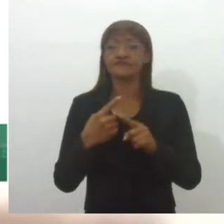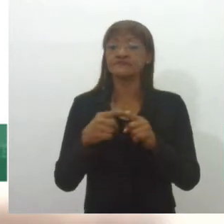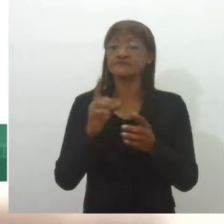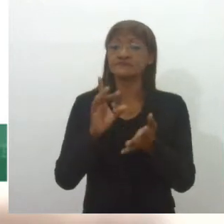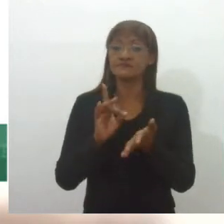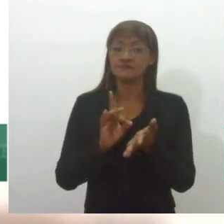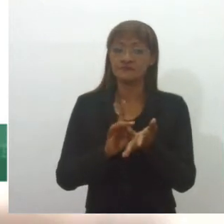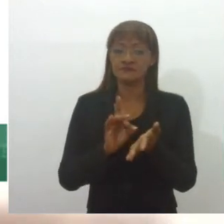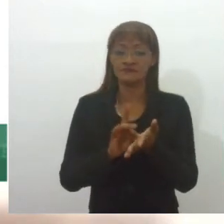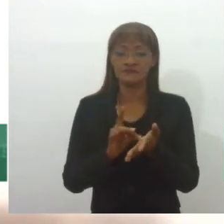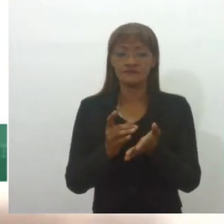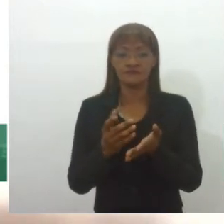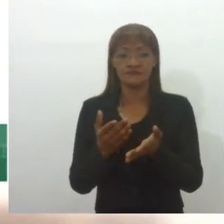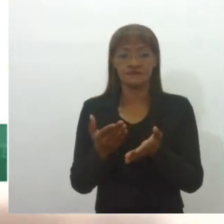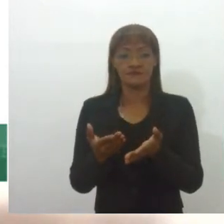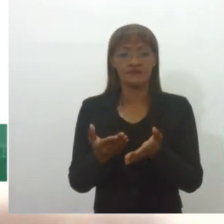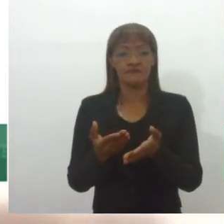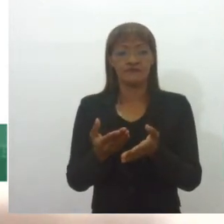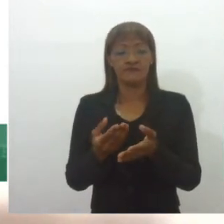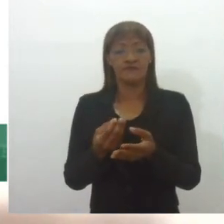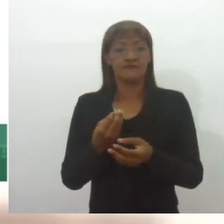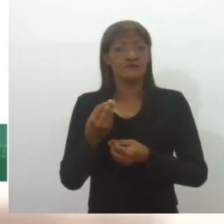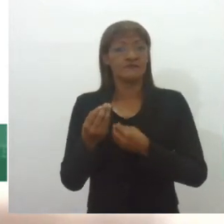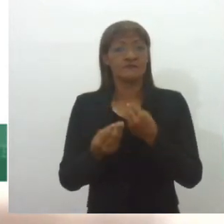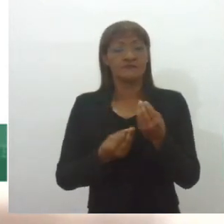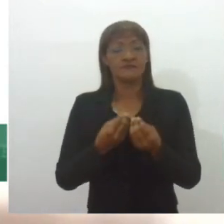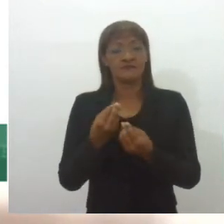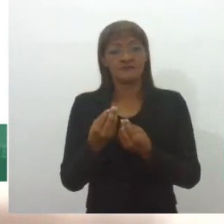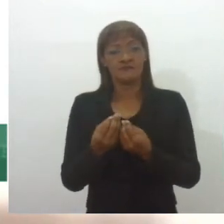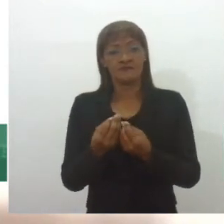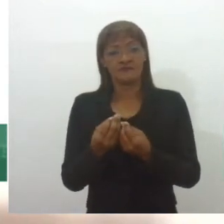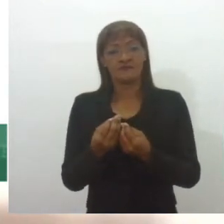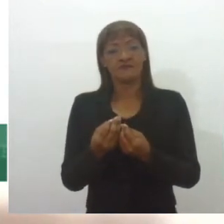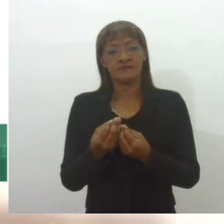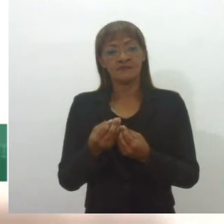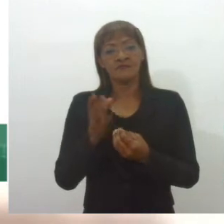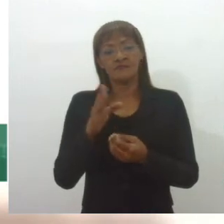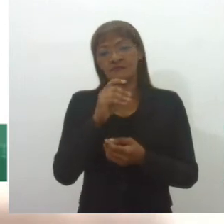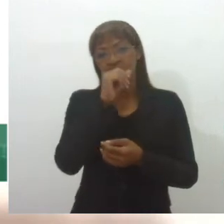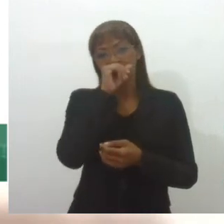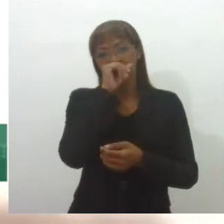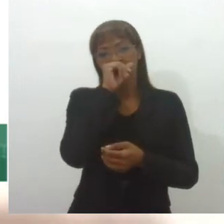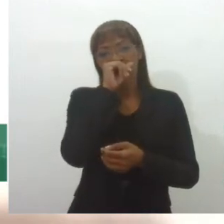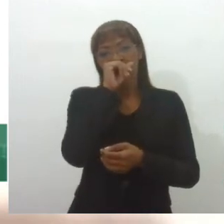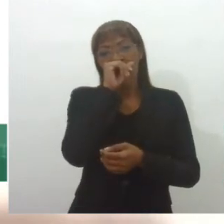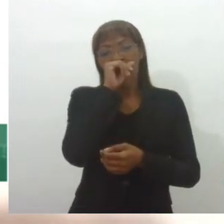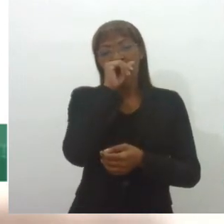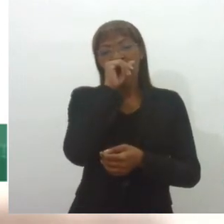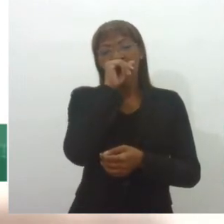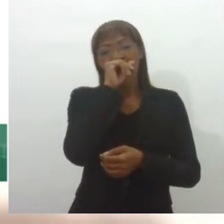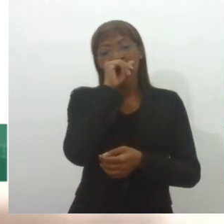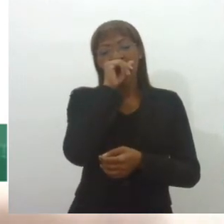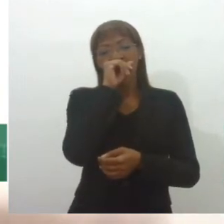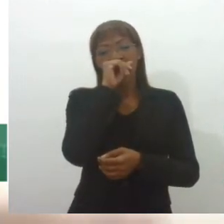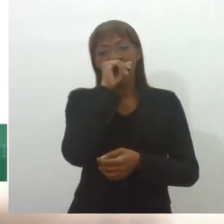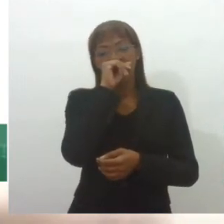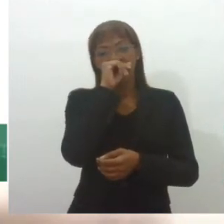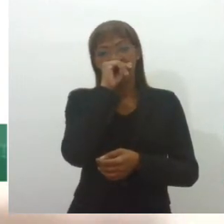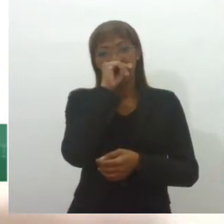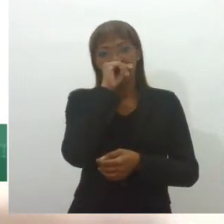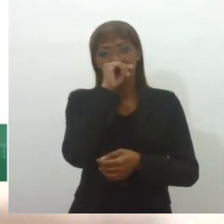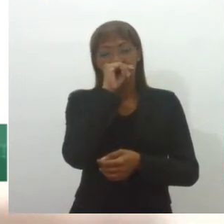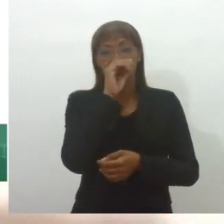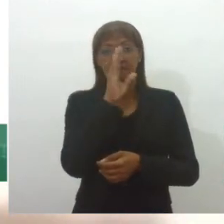que, vamos dizer assim, no tempo popular passaria batido, né? Então iria passar batido, muita gente não ia